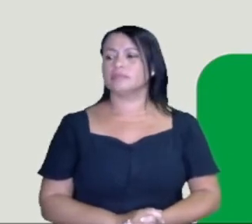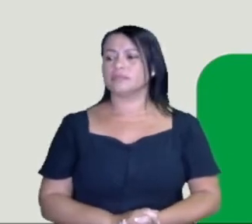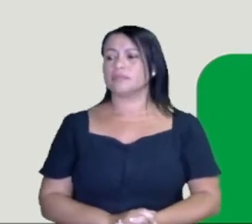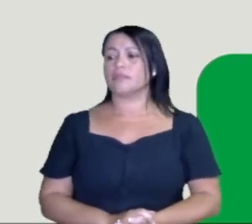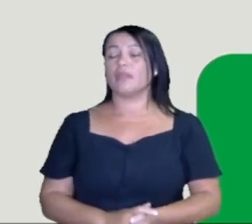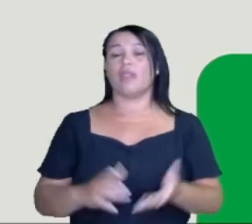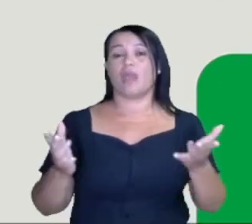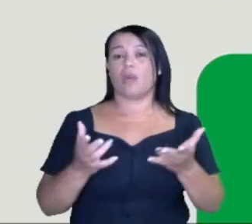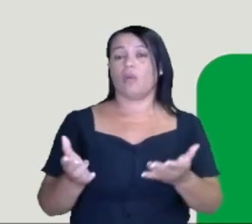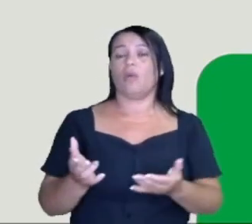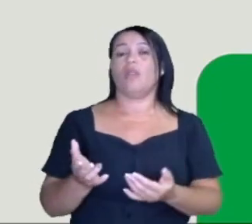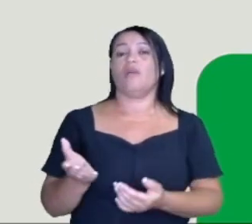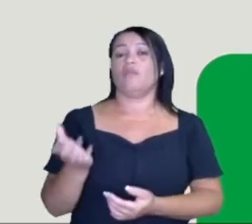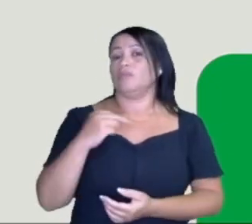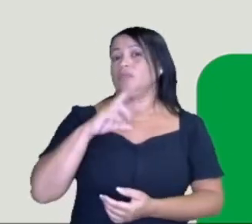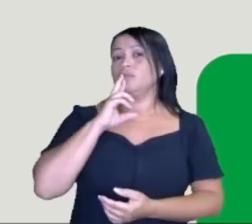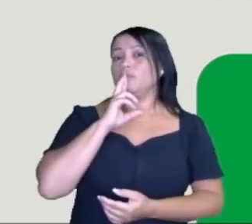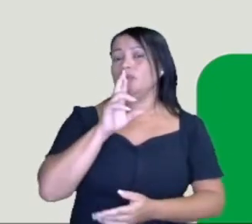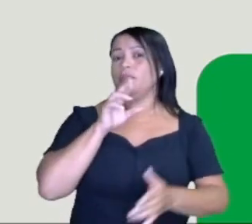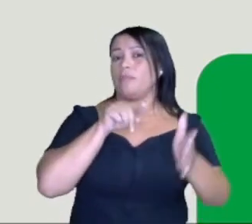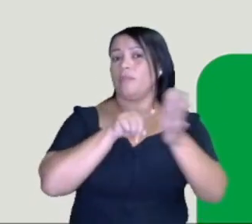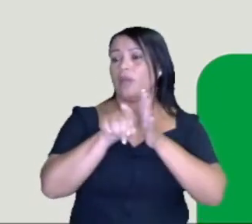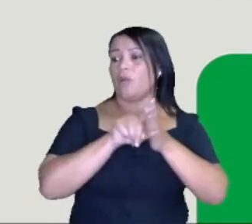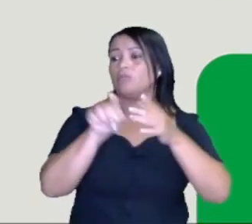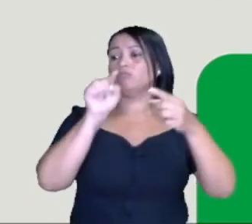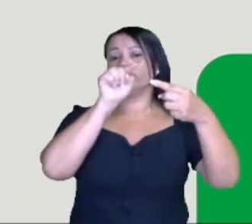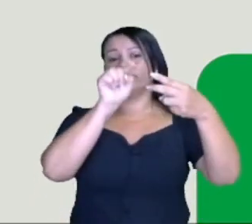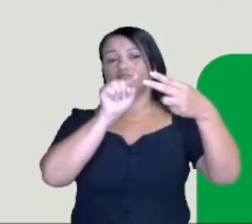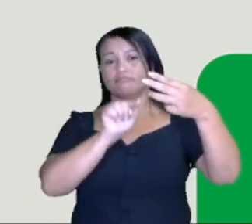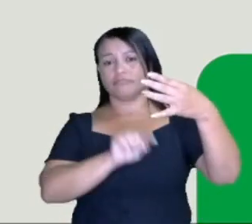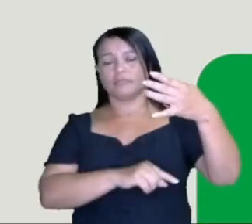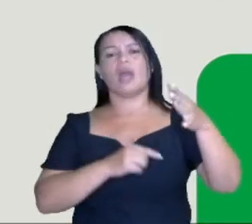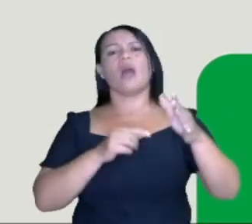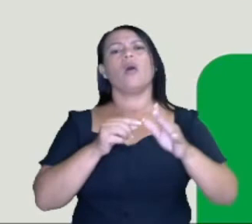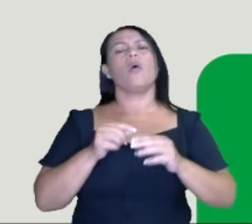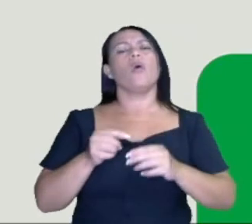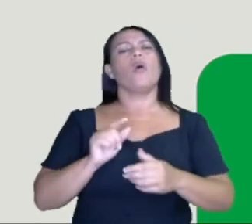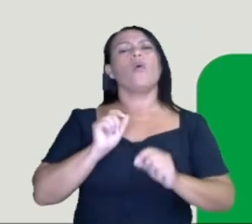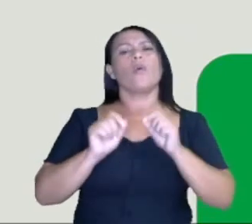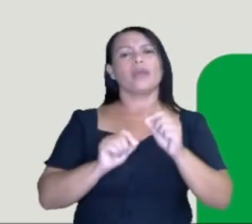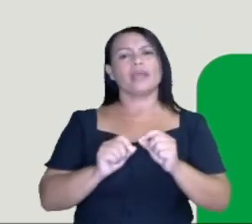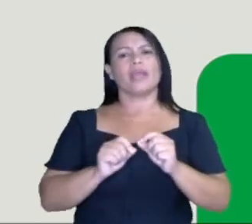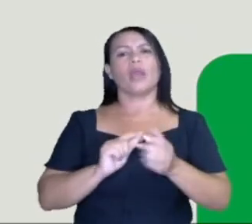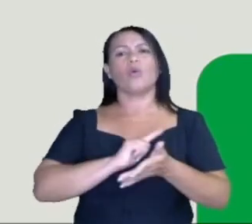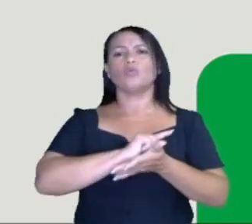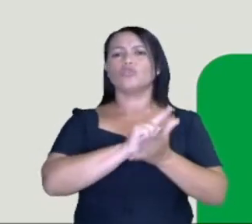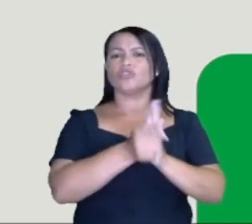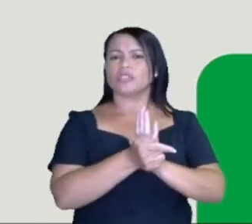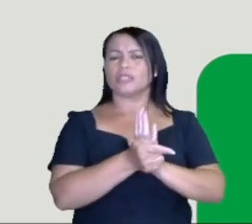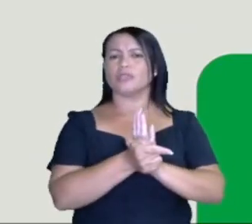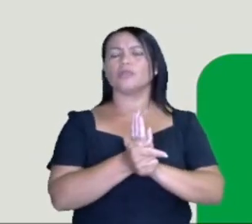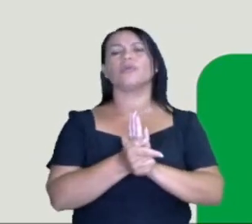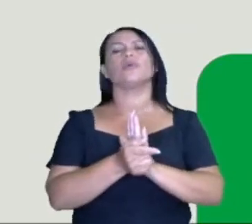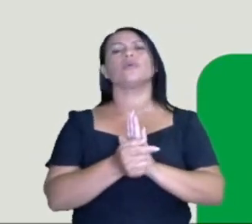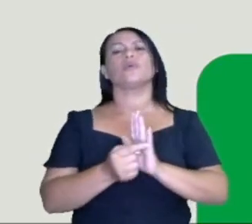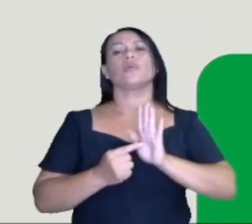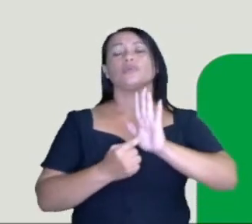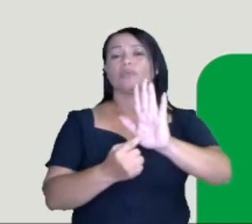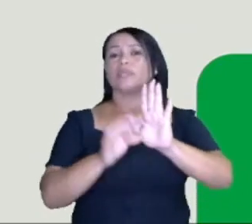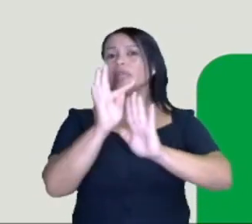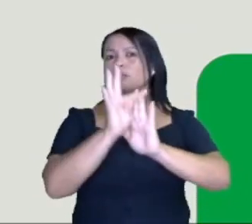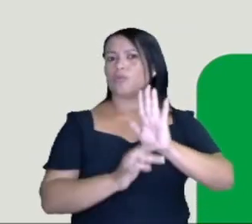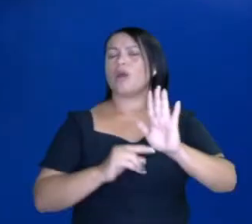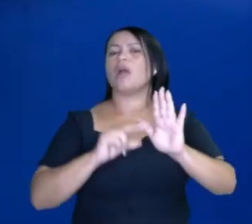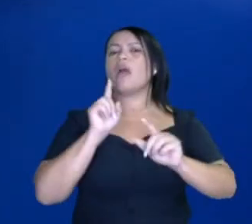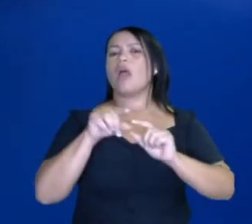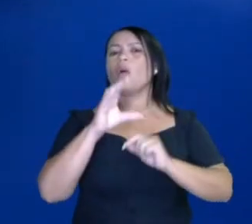Vamos responder a questão, né? Então, esse gênero textual que eu trouxe para vocês é o cartoon. E ele traz uma